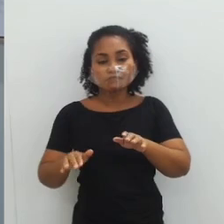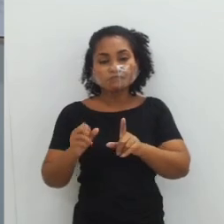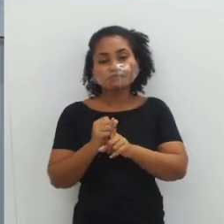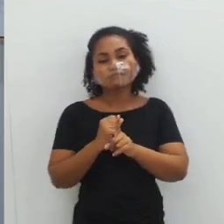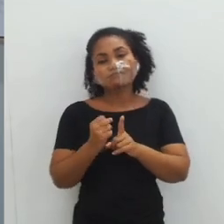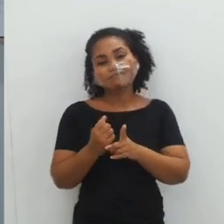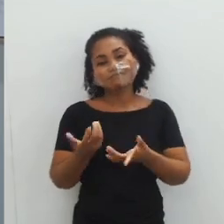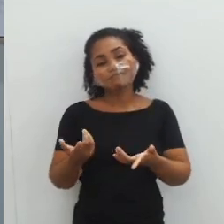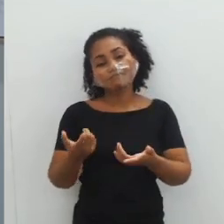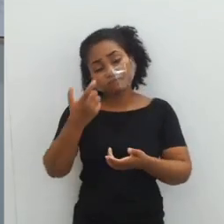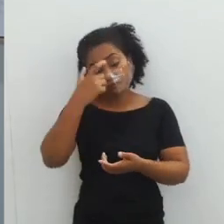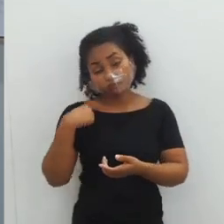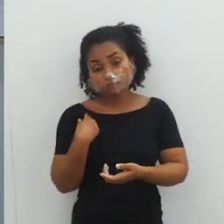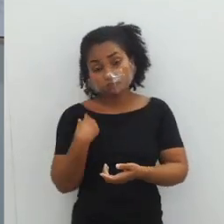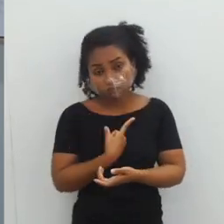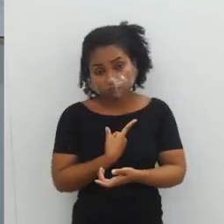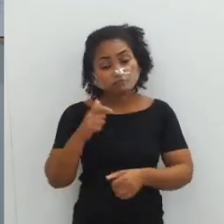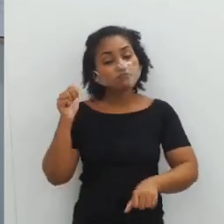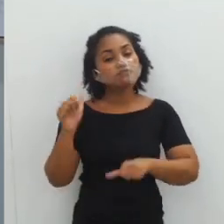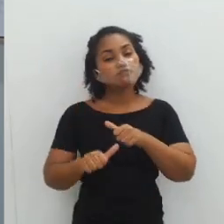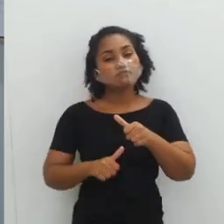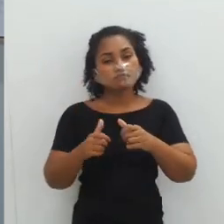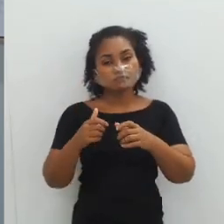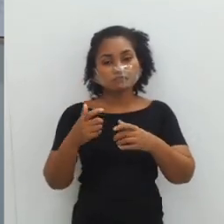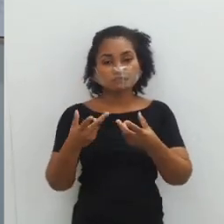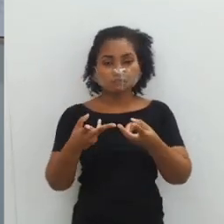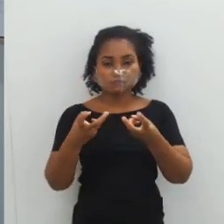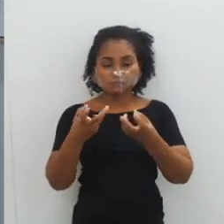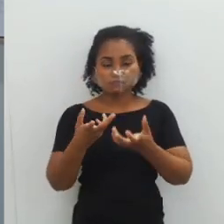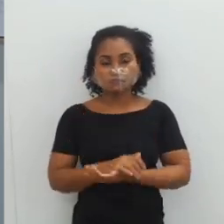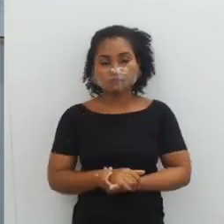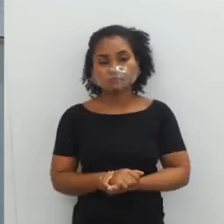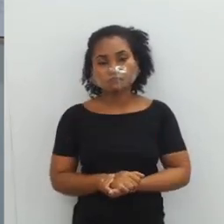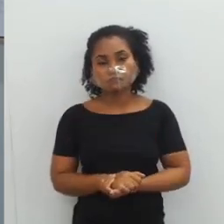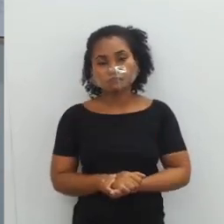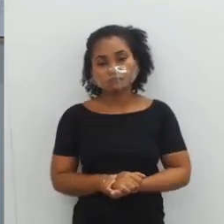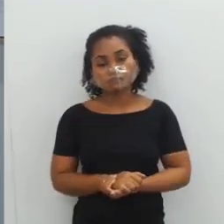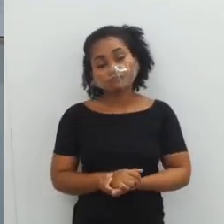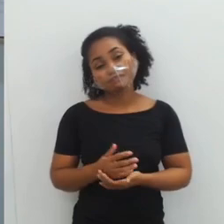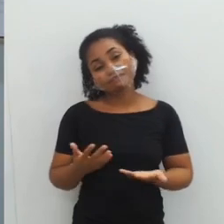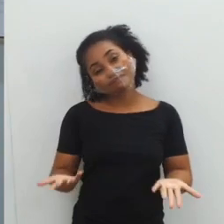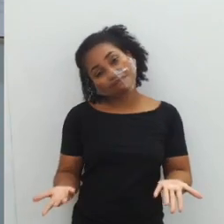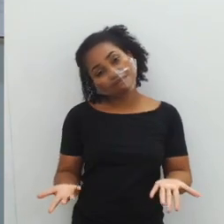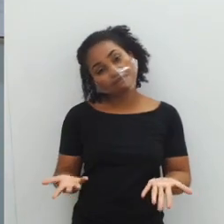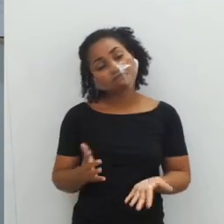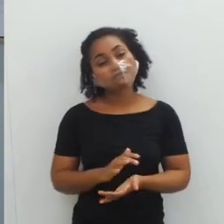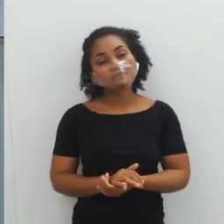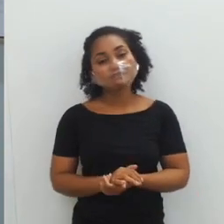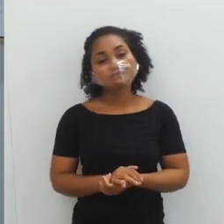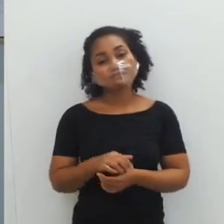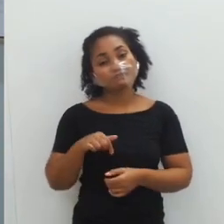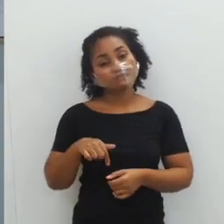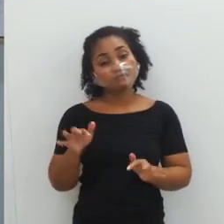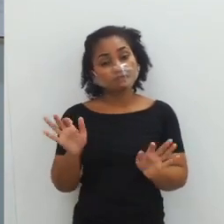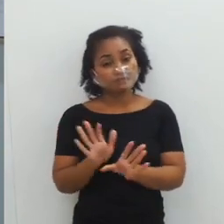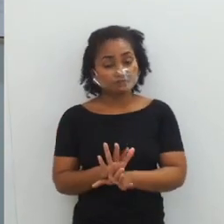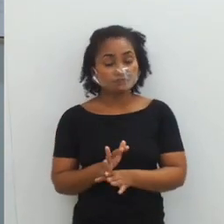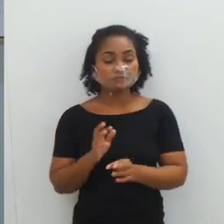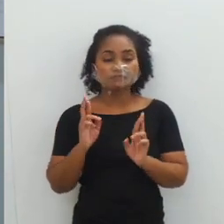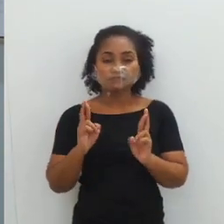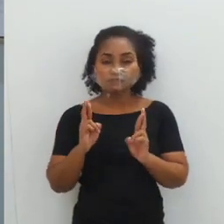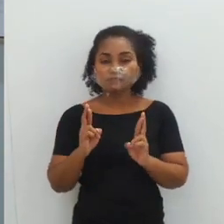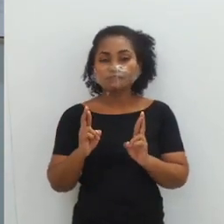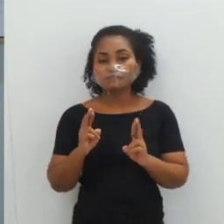só cabe a nós, brasileiros, mudarmos esse quadro. Bom, é isso. Fico por aqui. Espero